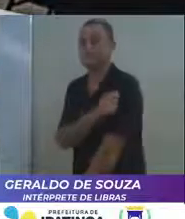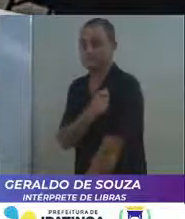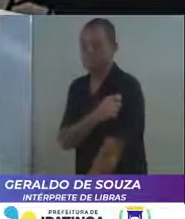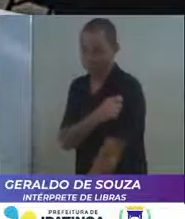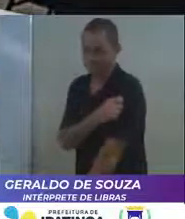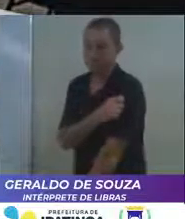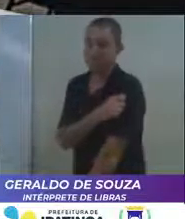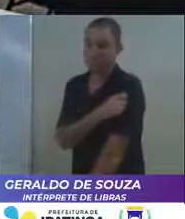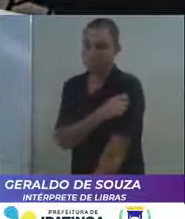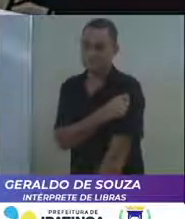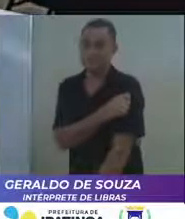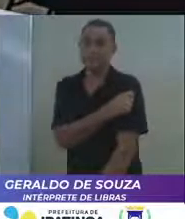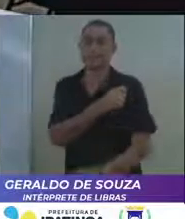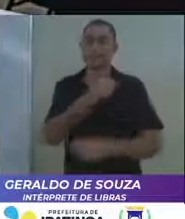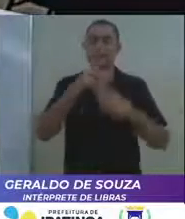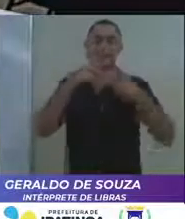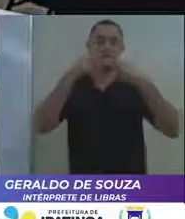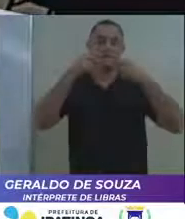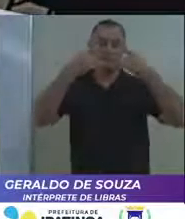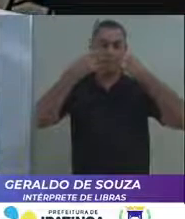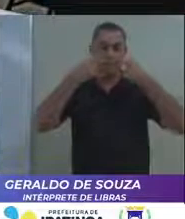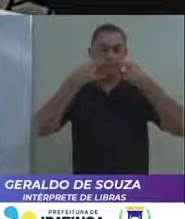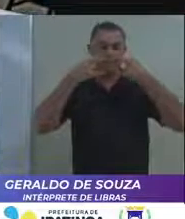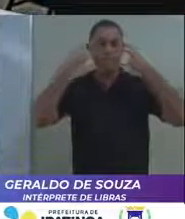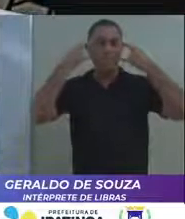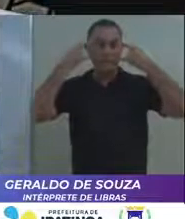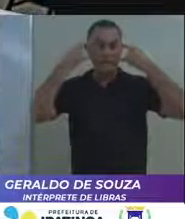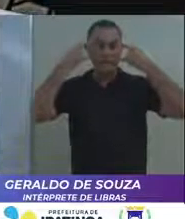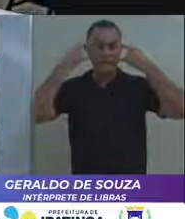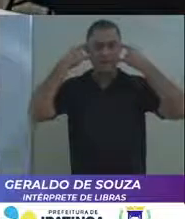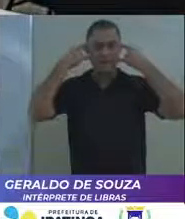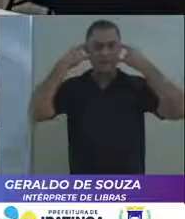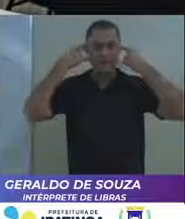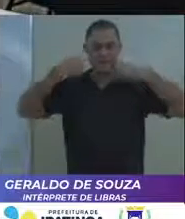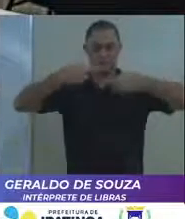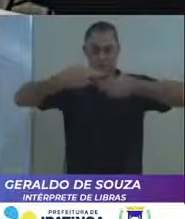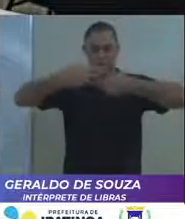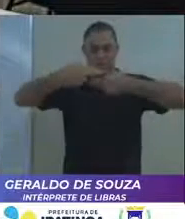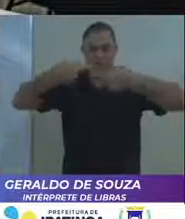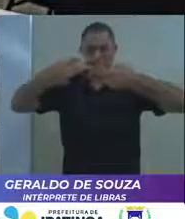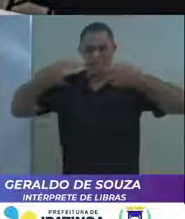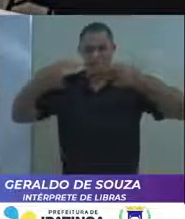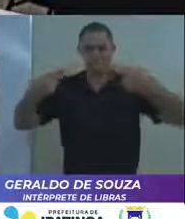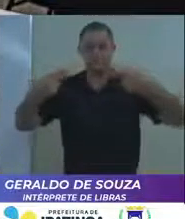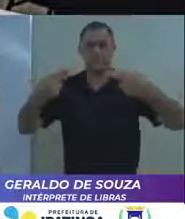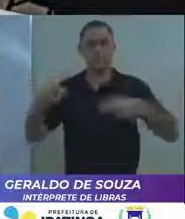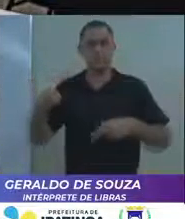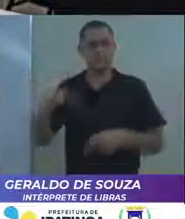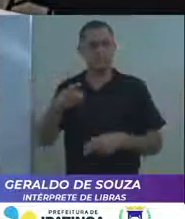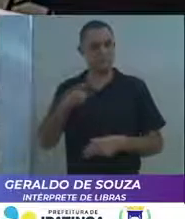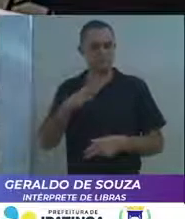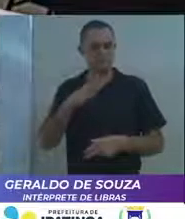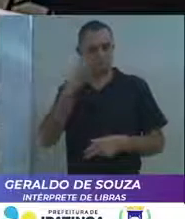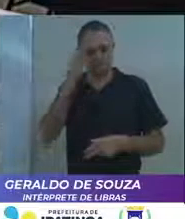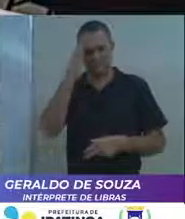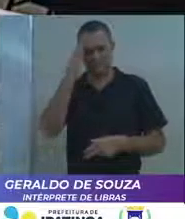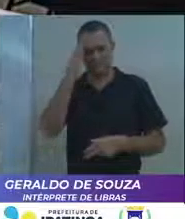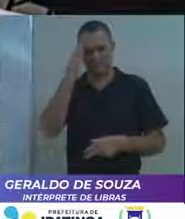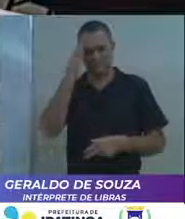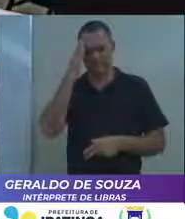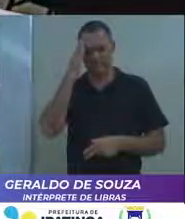com máscara, face shield, nesse calor. Não sei se vocês estão pensando nisso, eu estou pensando no